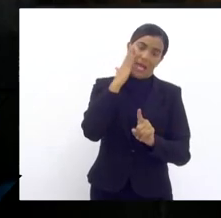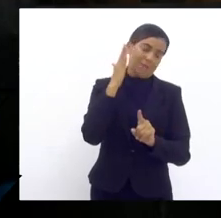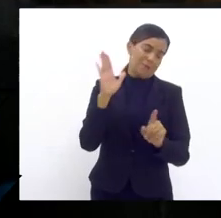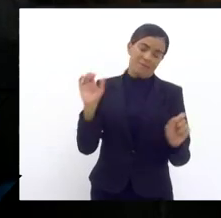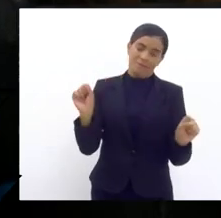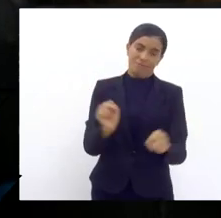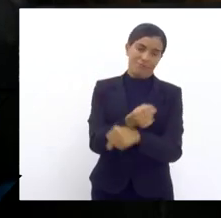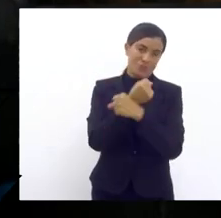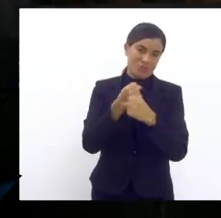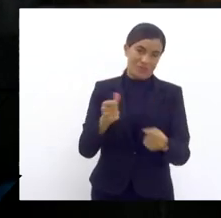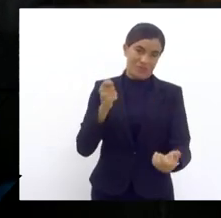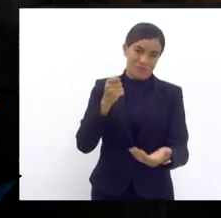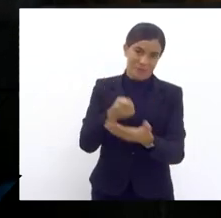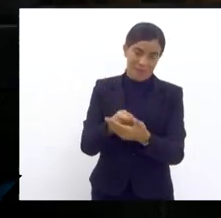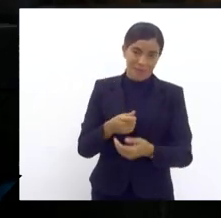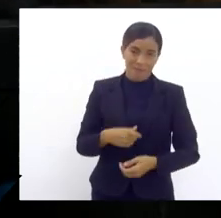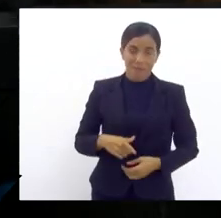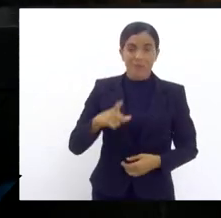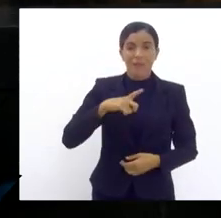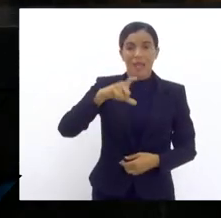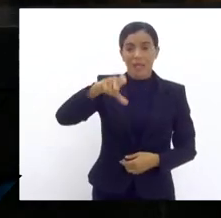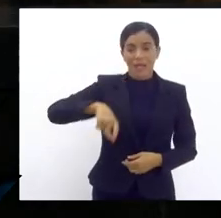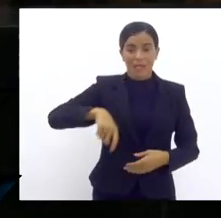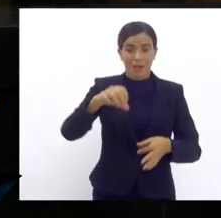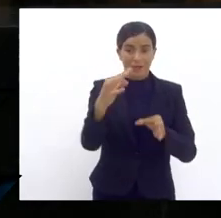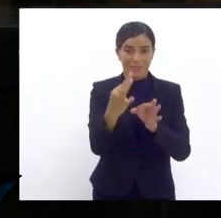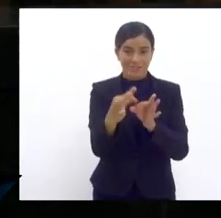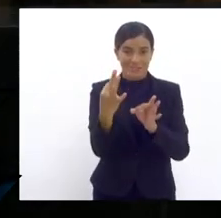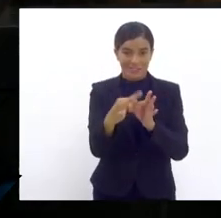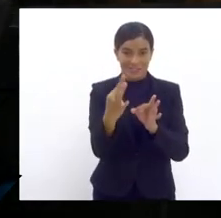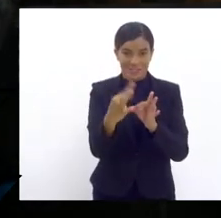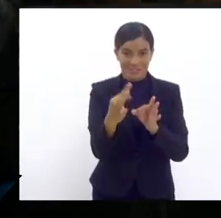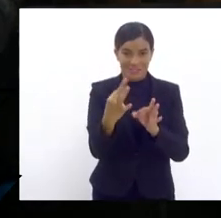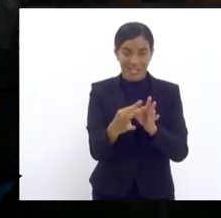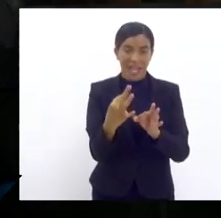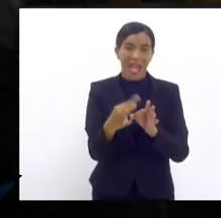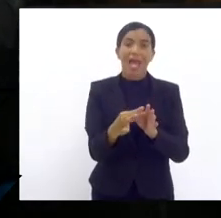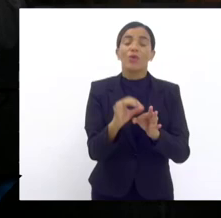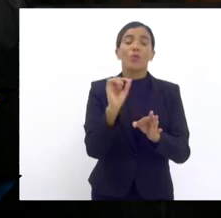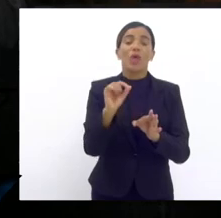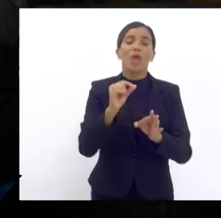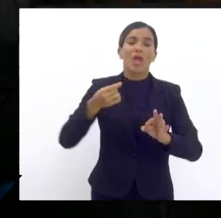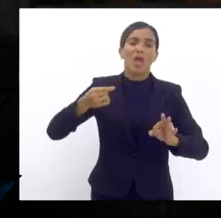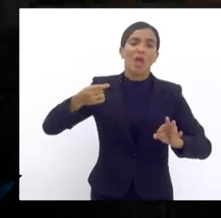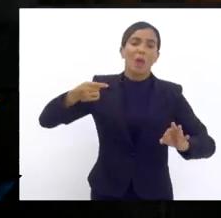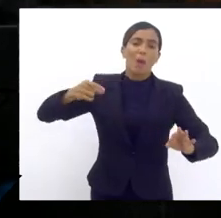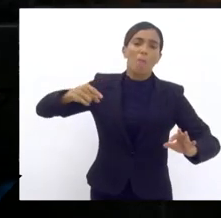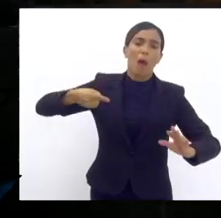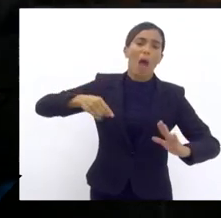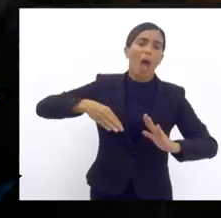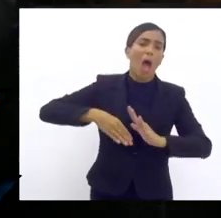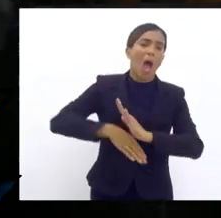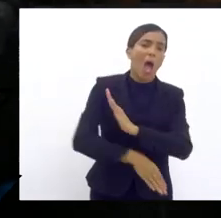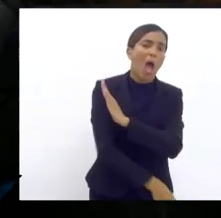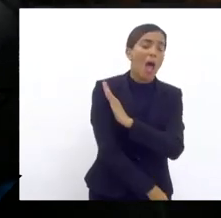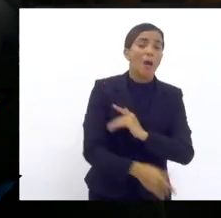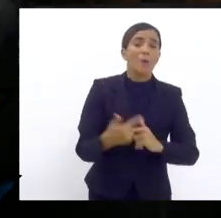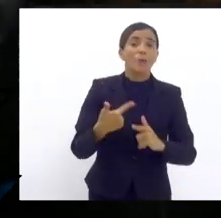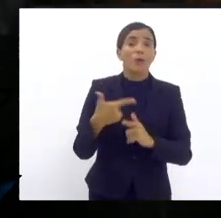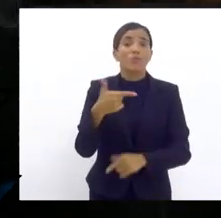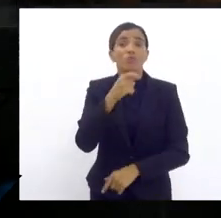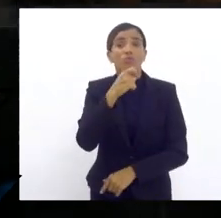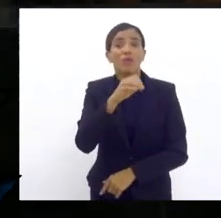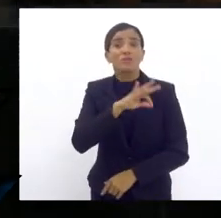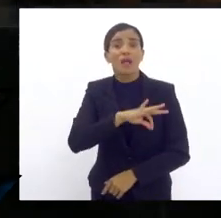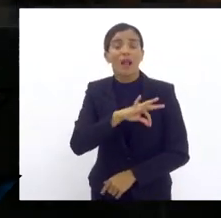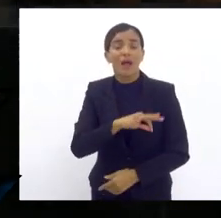vai no cartão de crédito em buraco de vez porque não tem salário